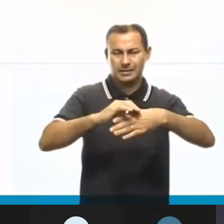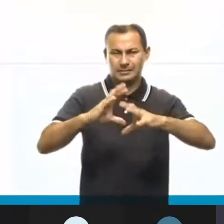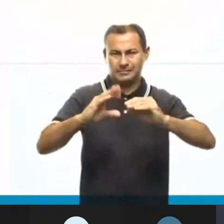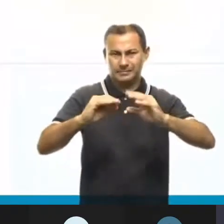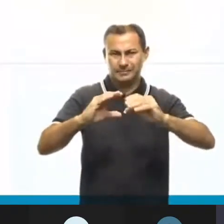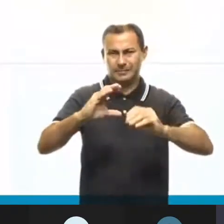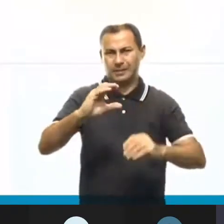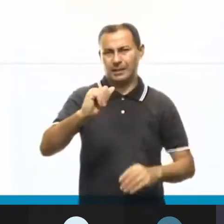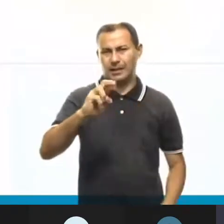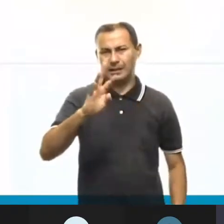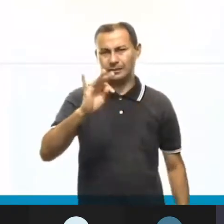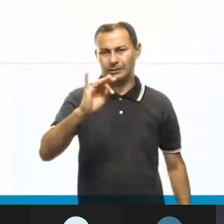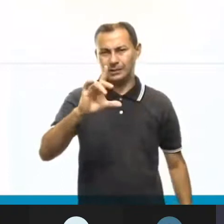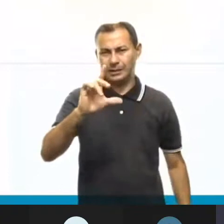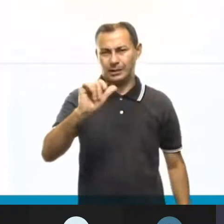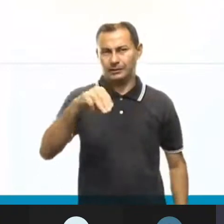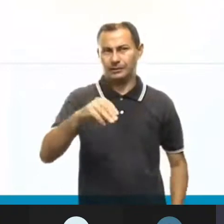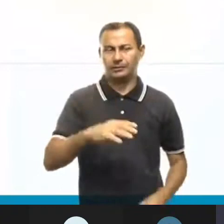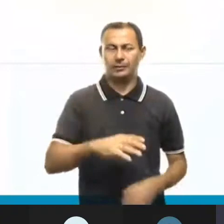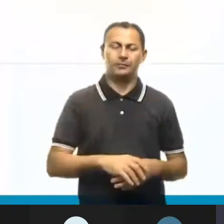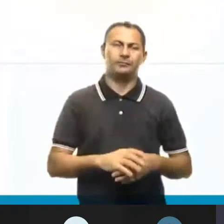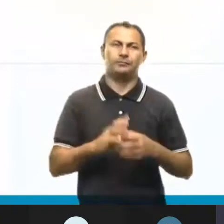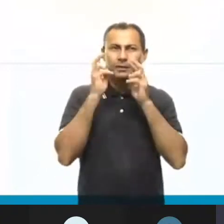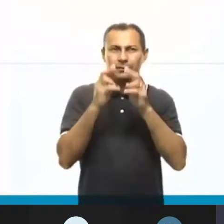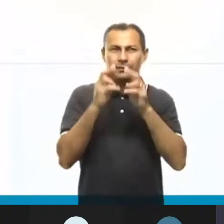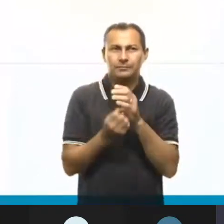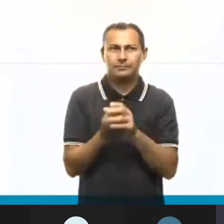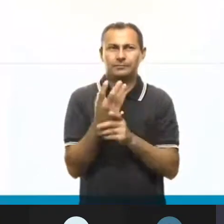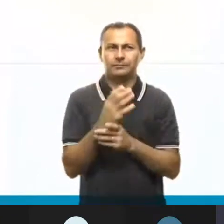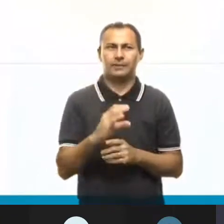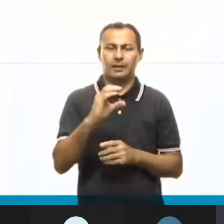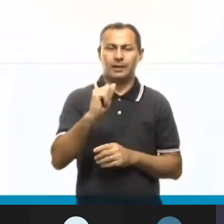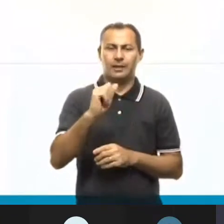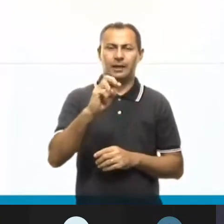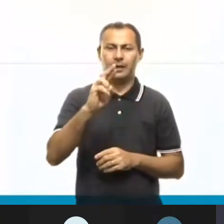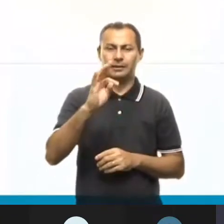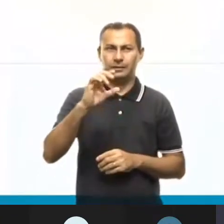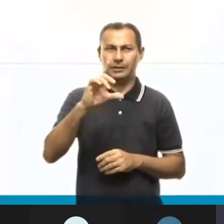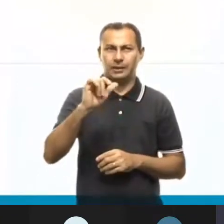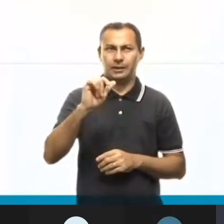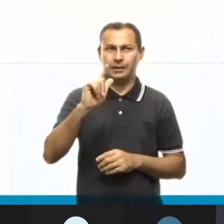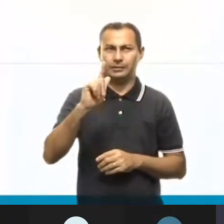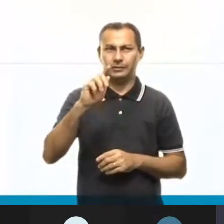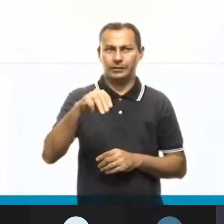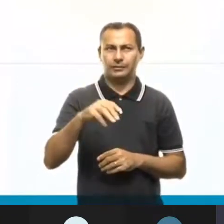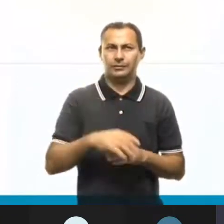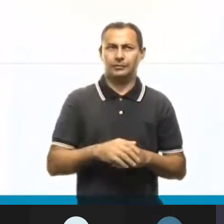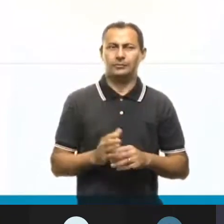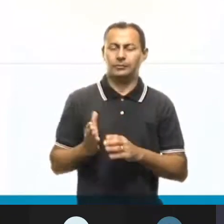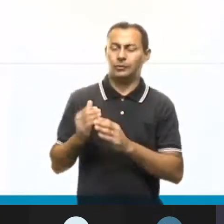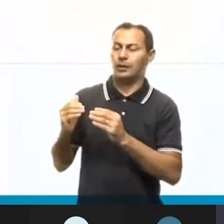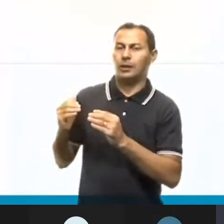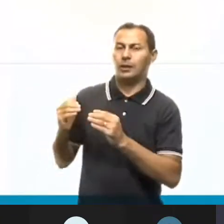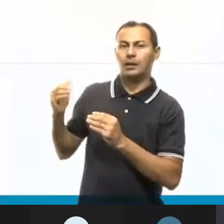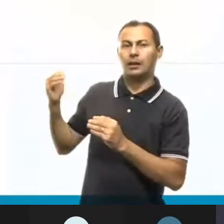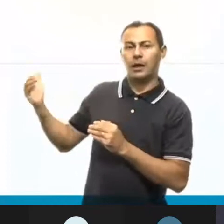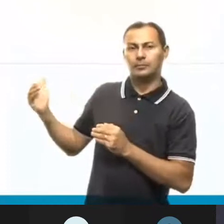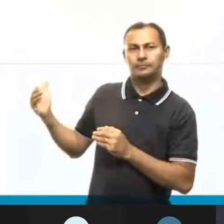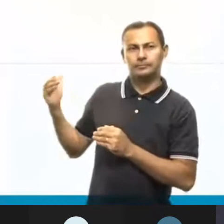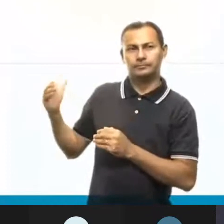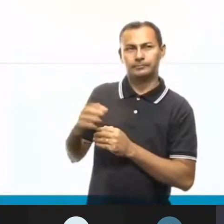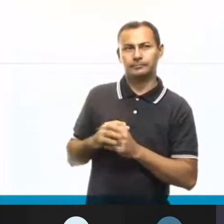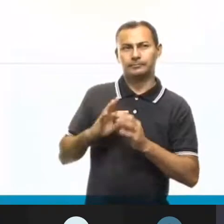gente tem um pedacinho de cartilagem hialina se formando, mas a cartilagem em si, ó, ela vai estar aqui, tá? Então,